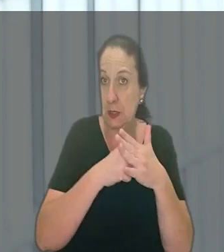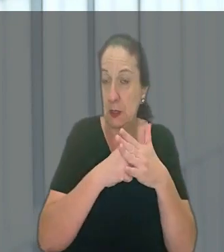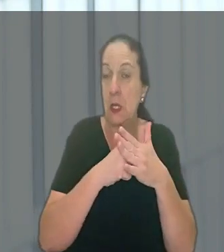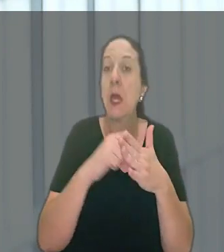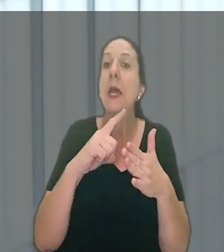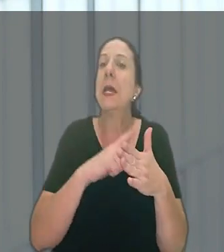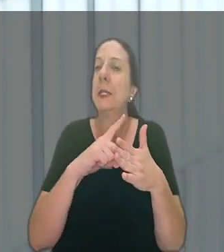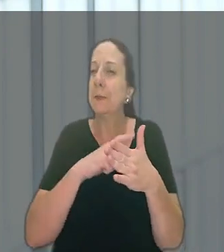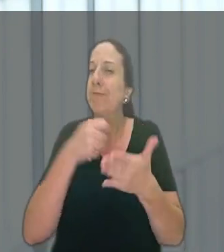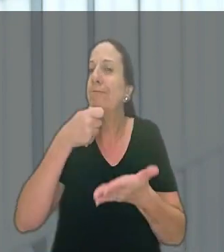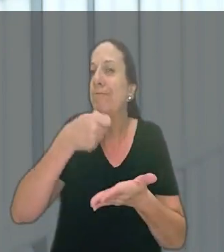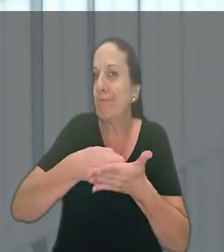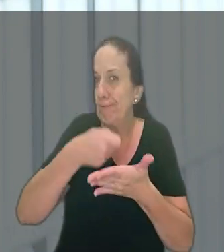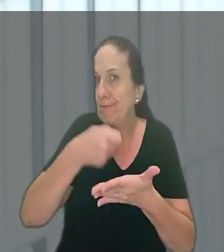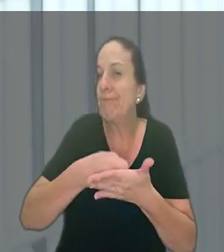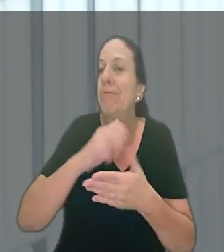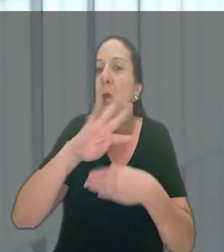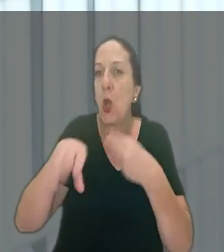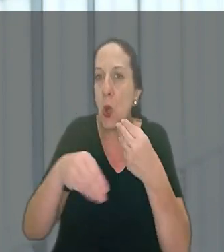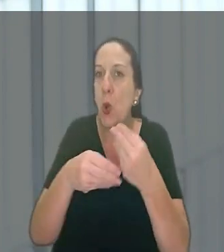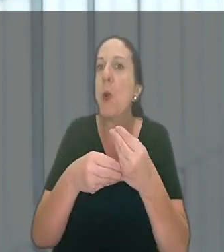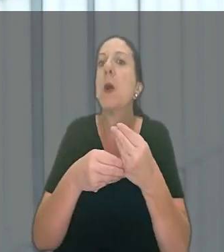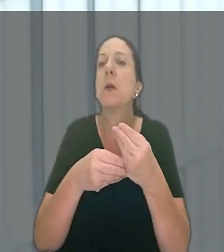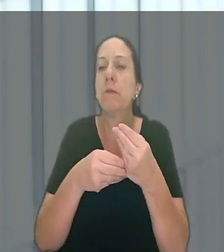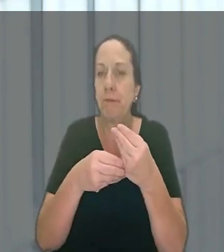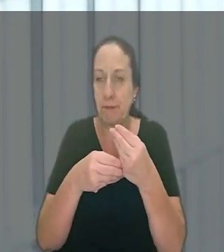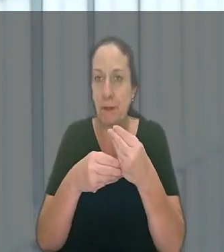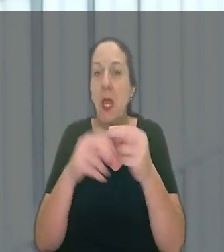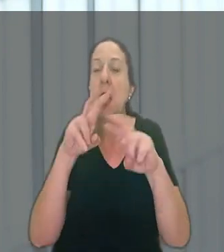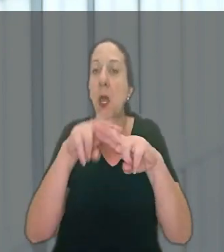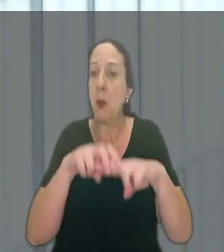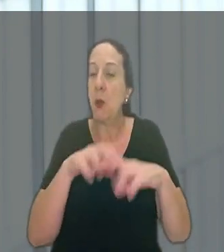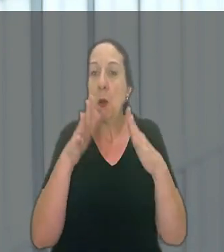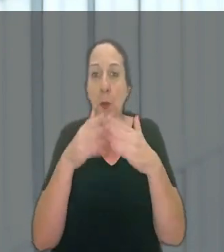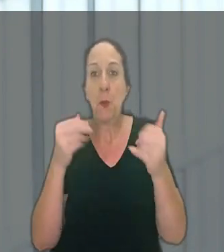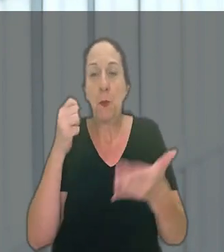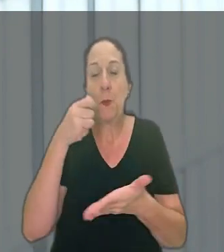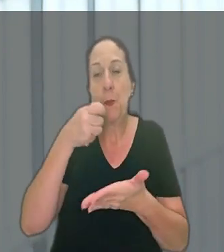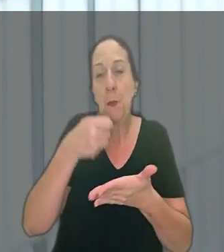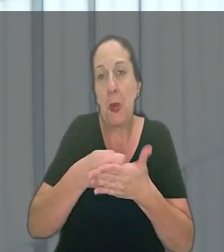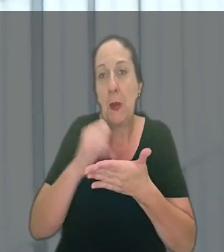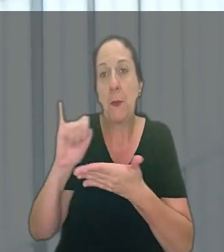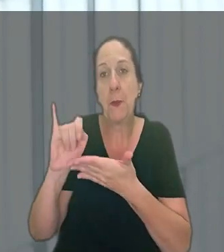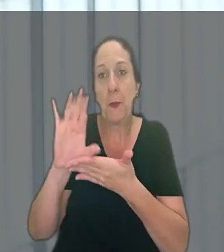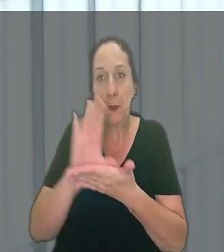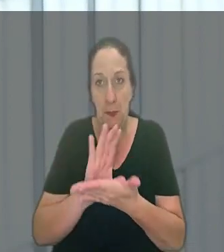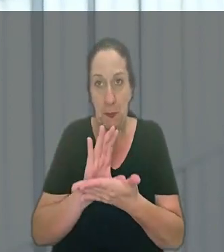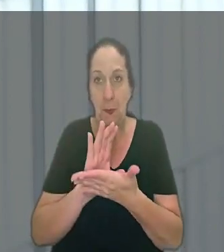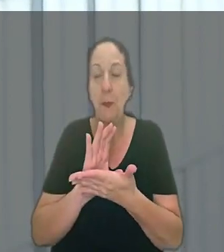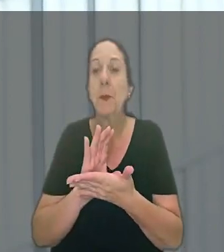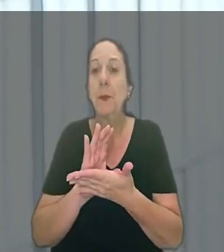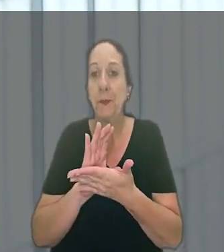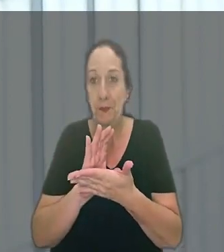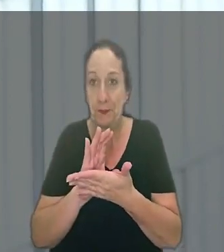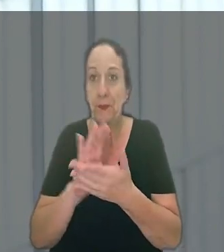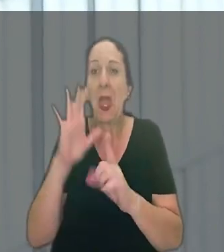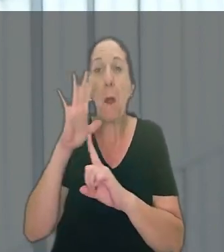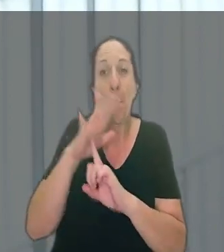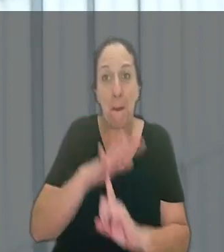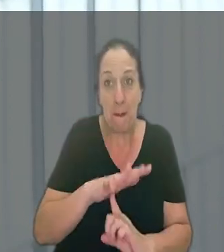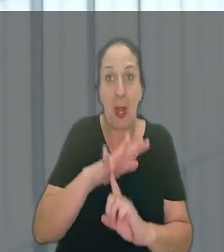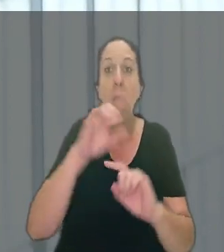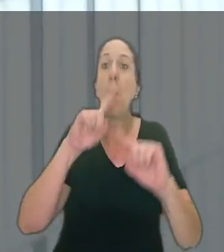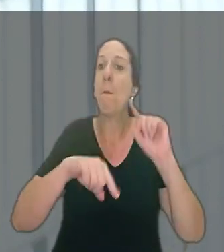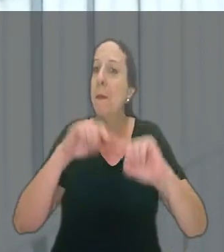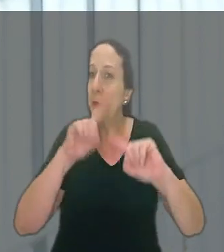acidente, havia o dever de compensar o dano sofrido. Por isso pediu o pagamento de indenização por dano